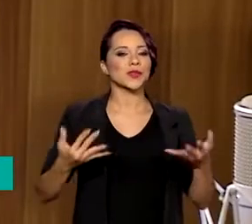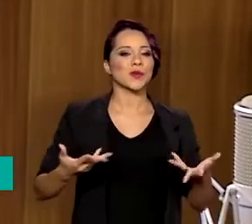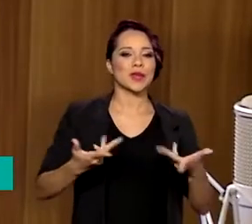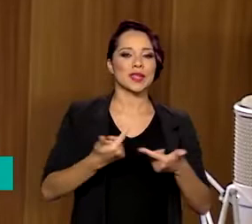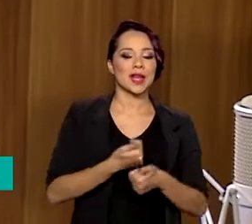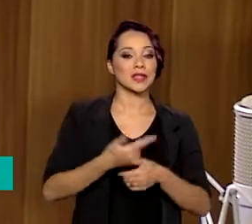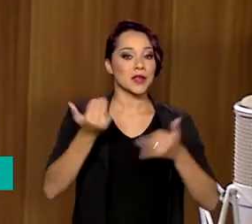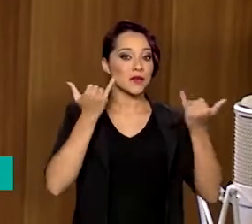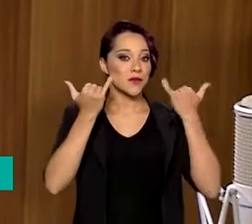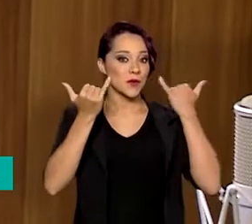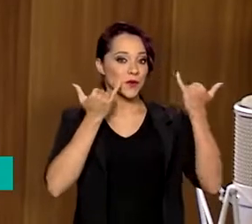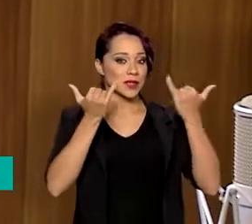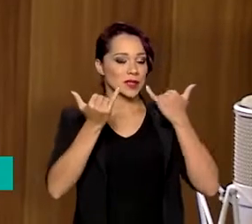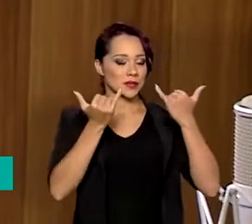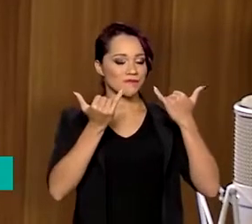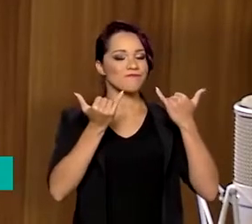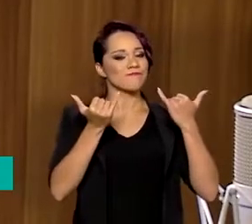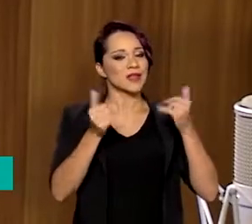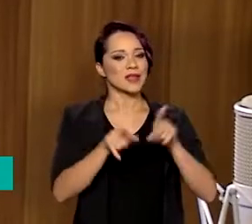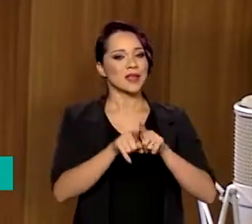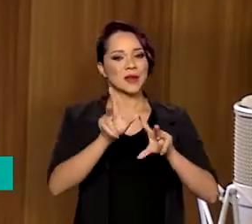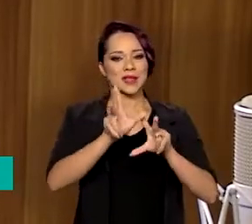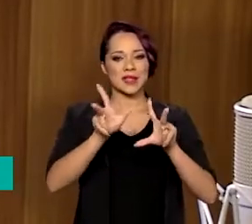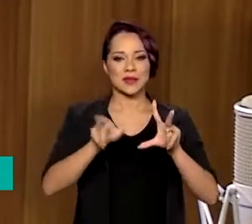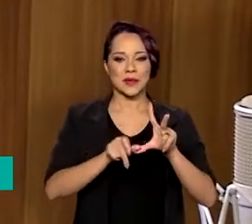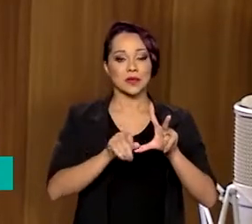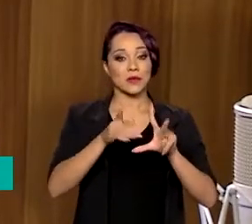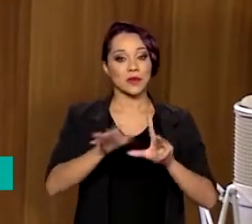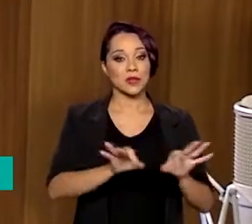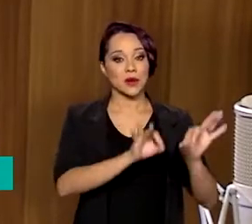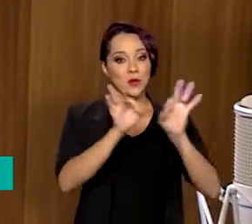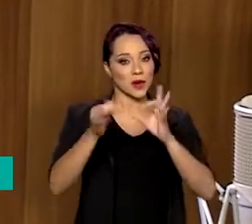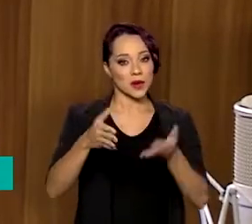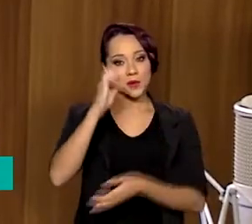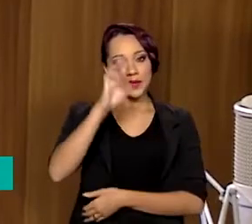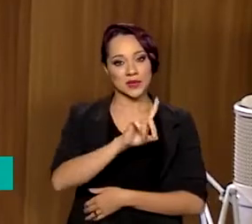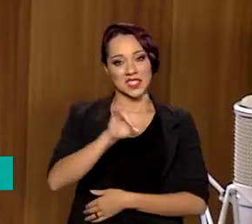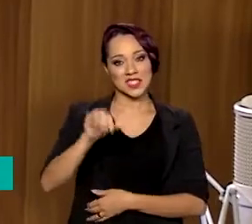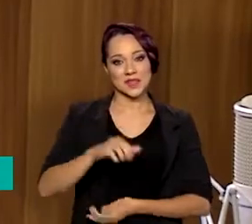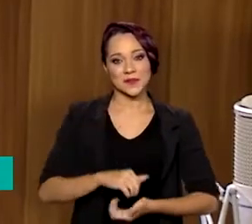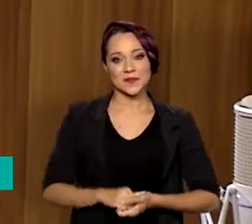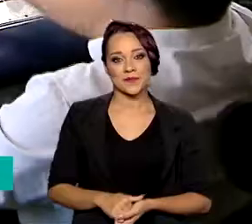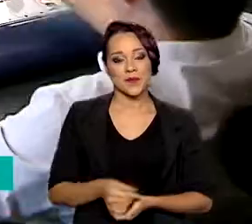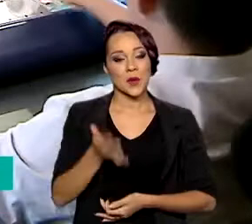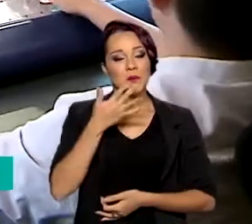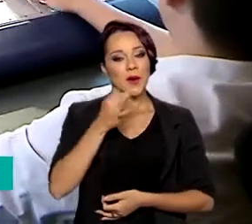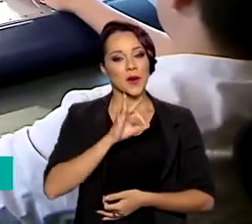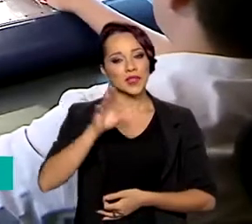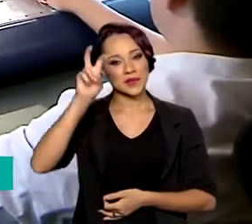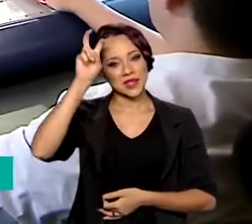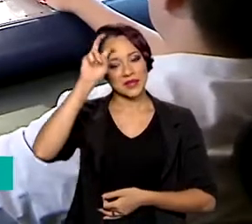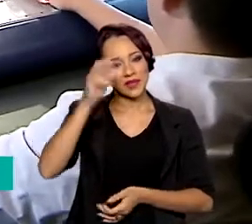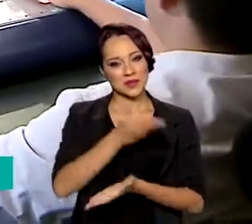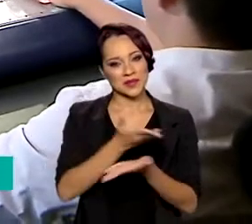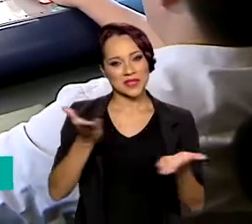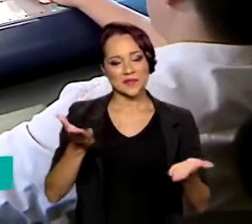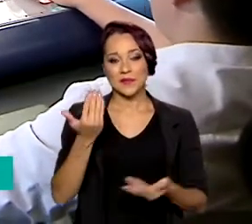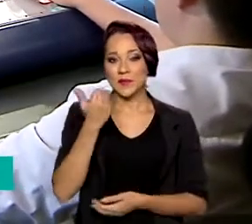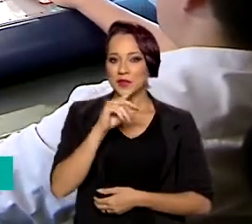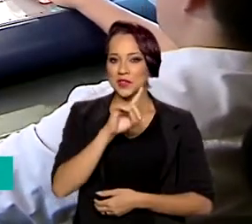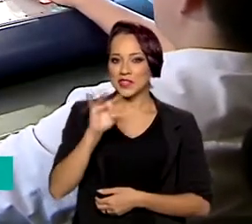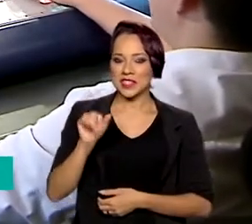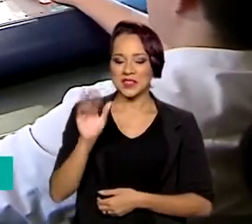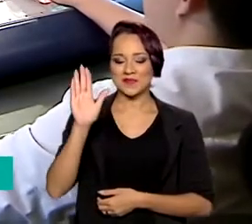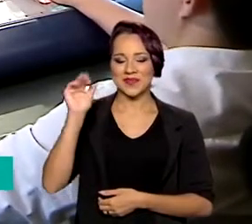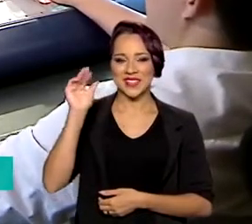qualidade, muita informação apurada, assim como na TV Brasil, que você acompanha agora o Brasil em Dia. Uma ótima quinta-feira. Aproveite bem o seu